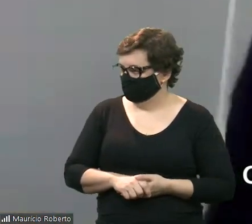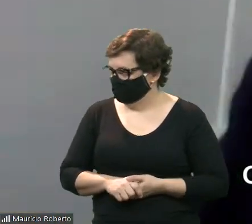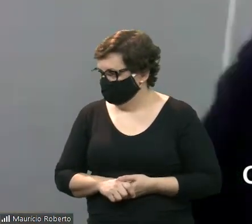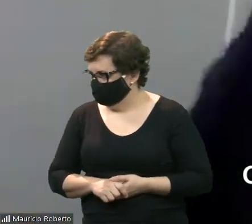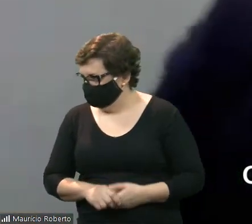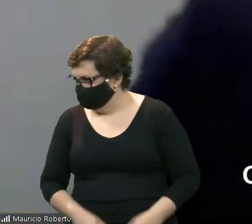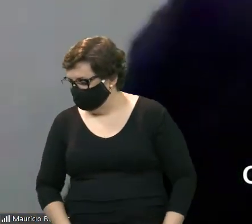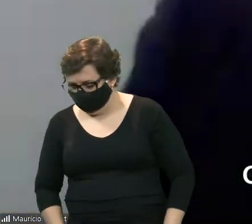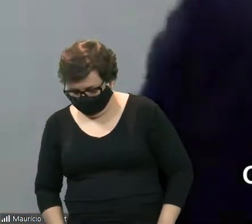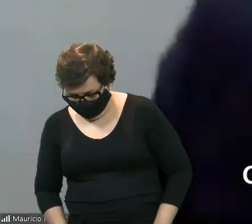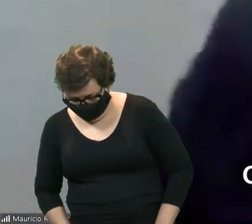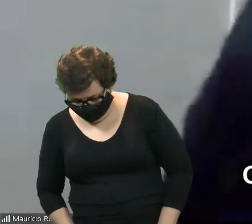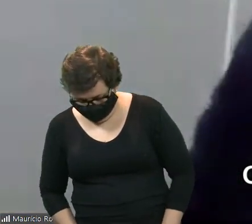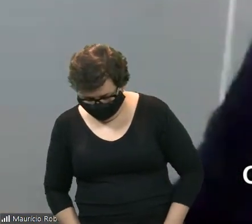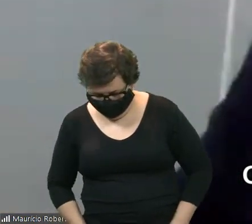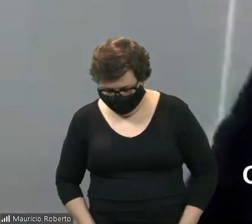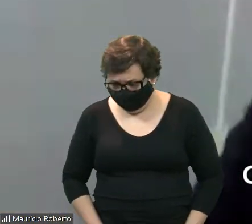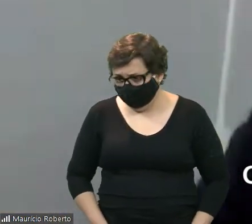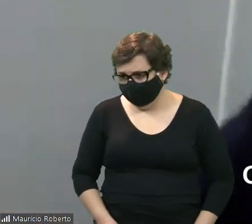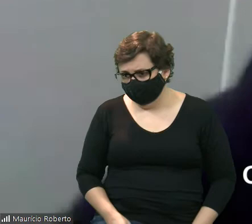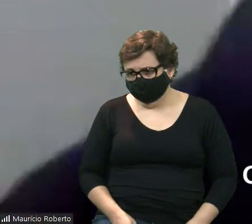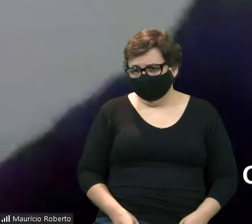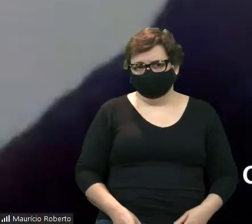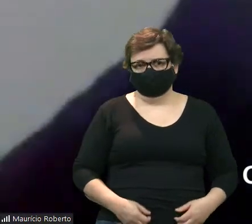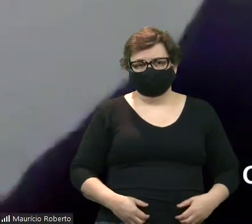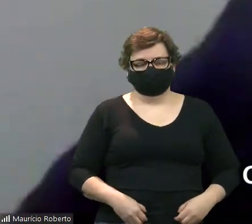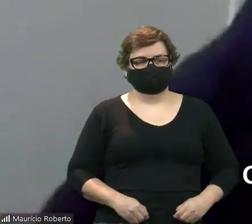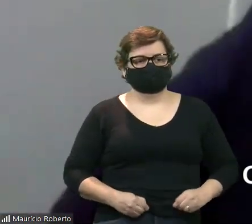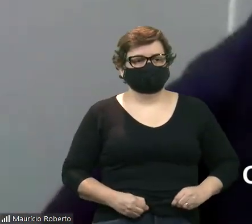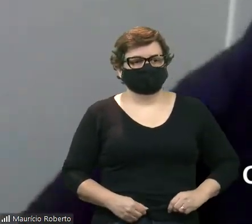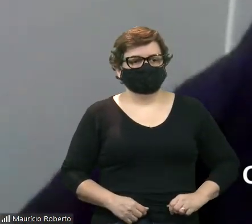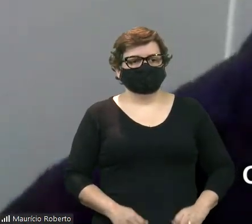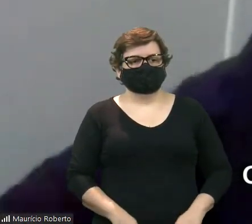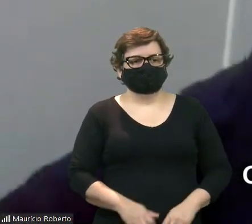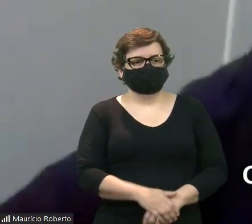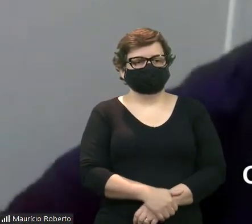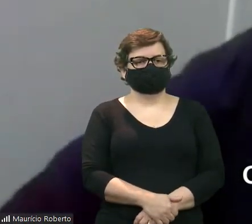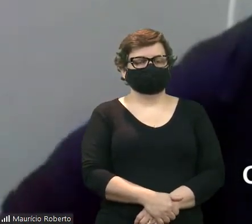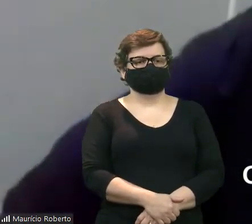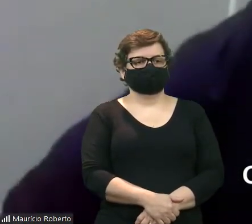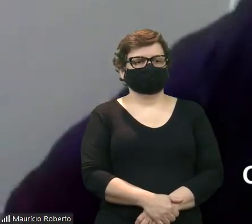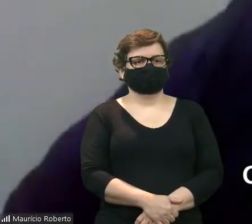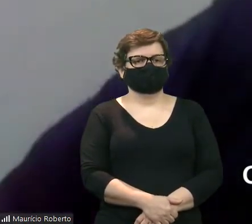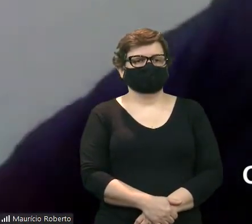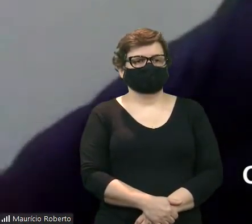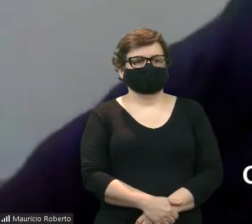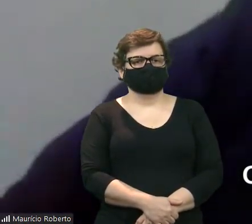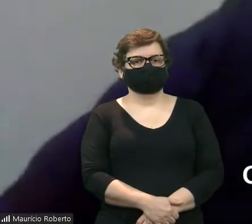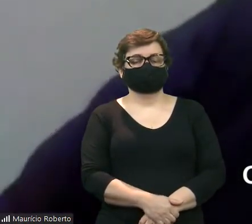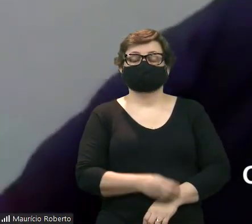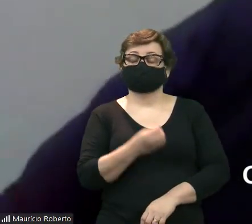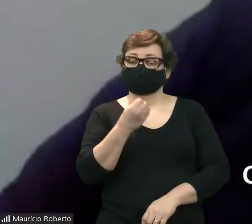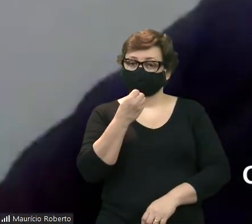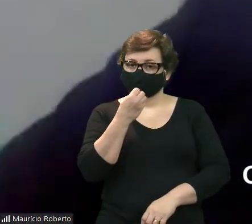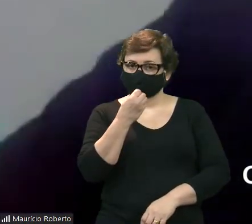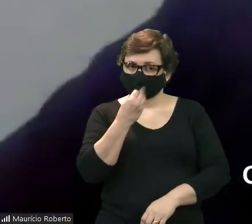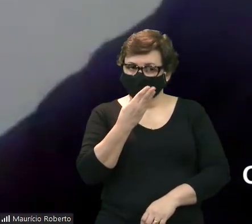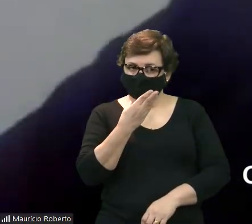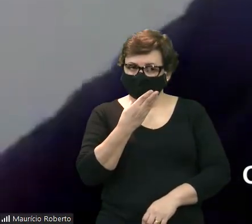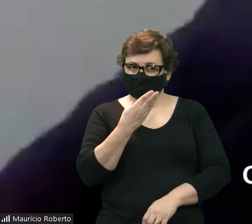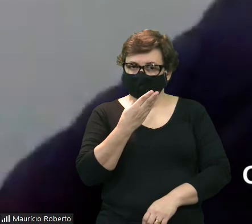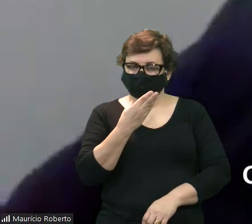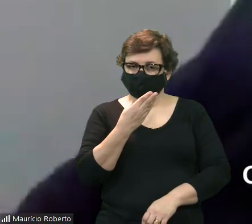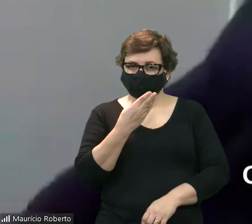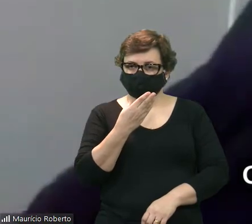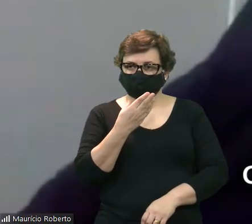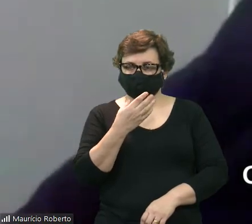presidente. Primeiramente, acho que é louvável aí a atitude do município em